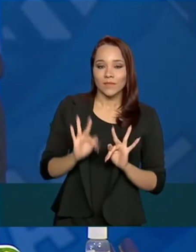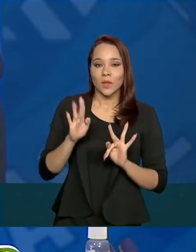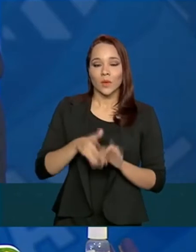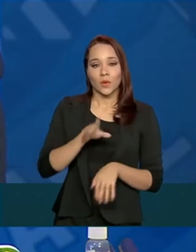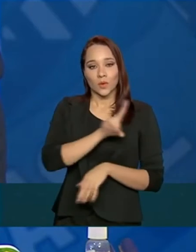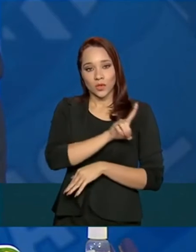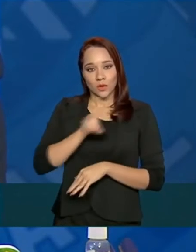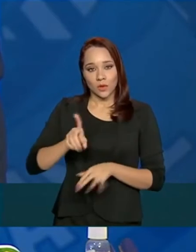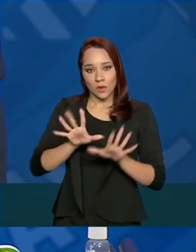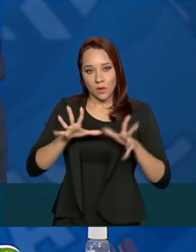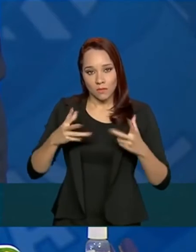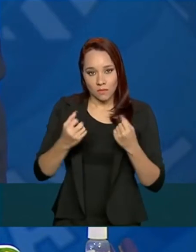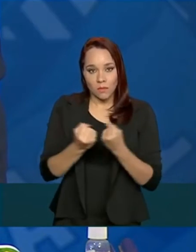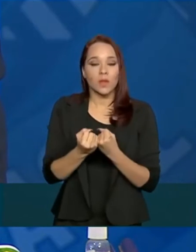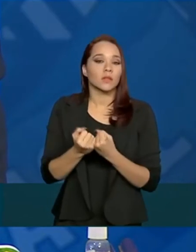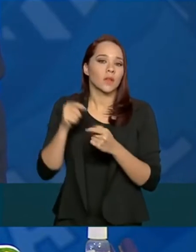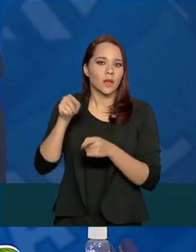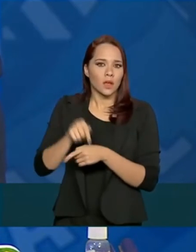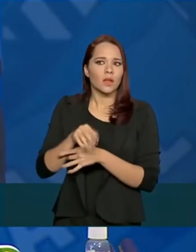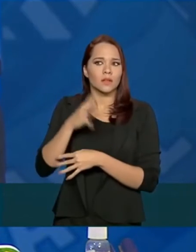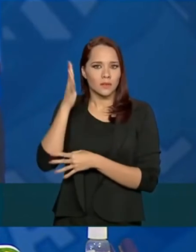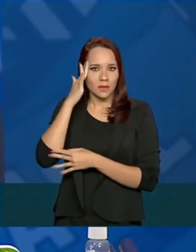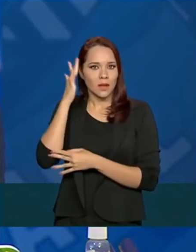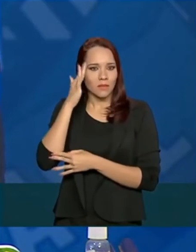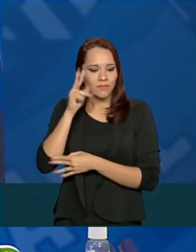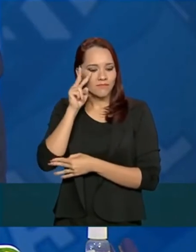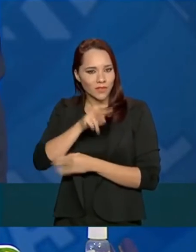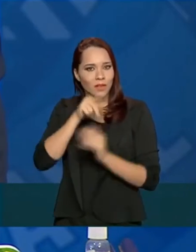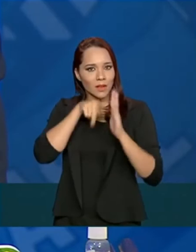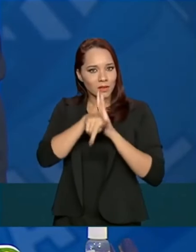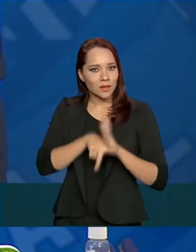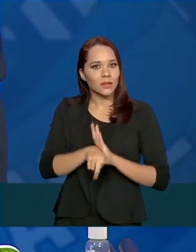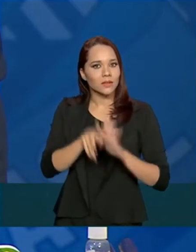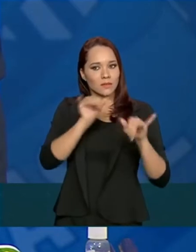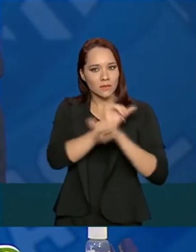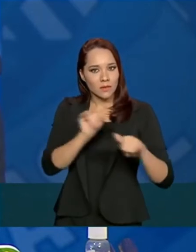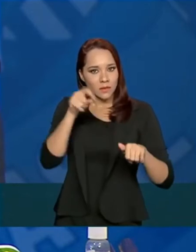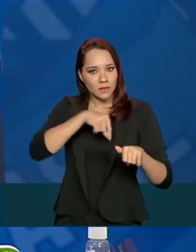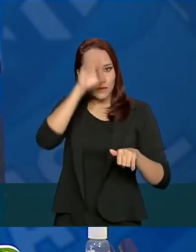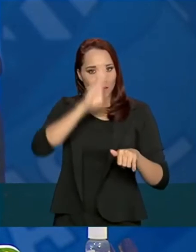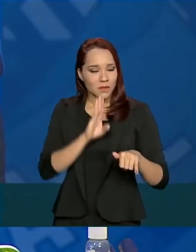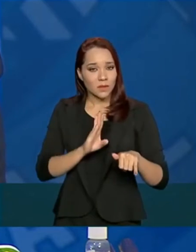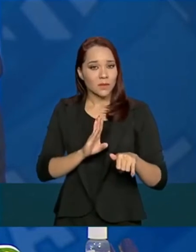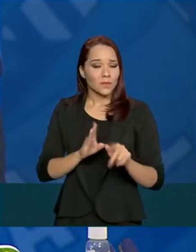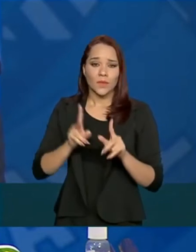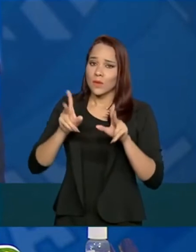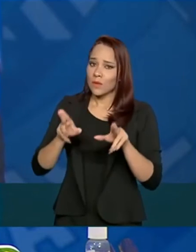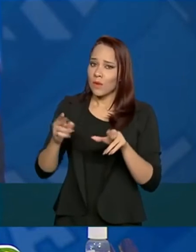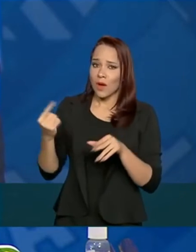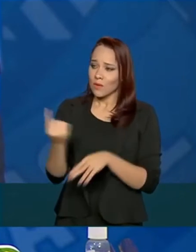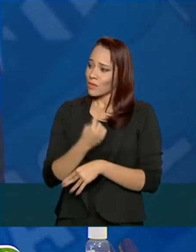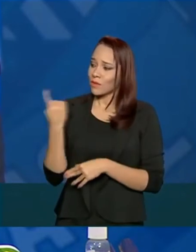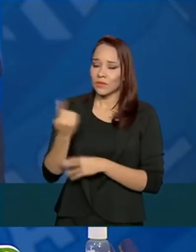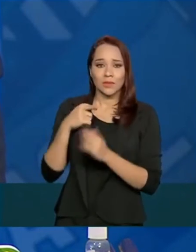da OMS, Mike Ryan, ele reconheça e veja e analise os dados do Brasil exatamente da mesma forma como